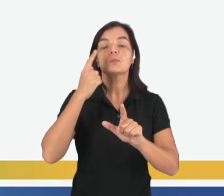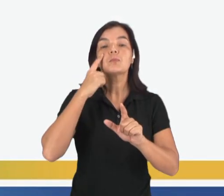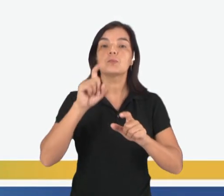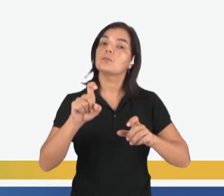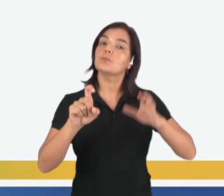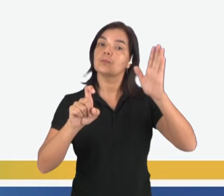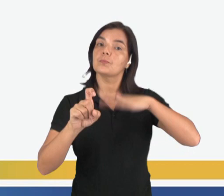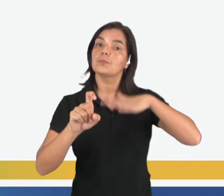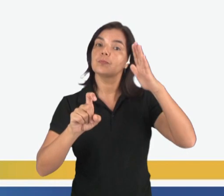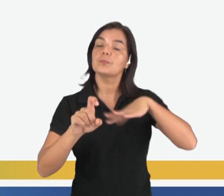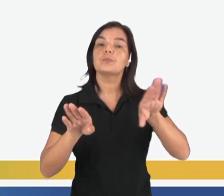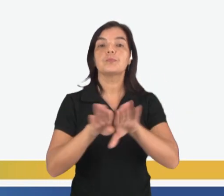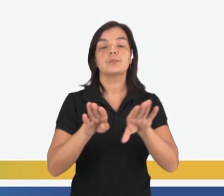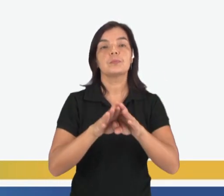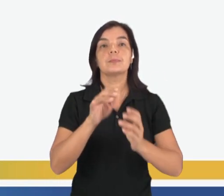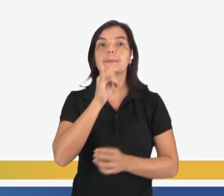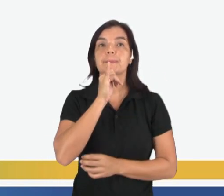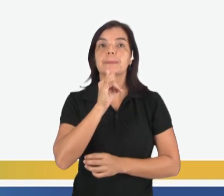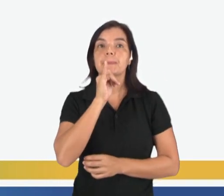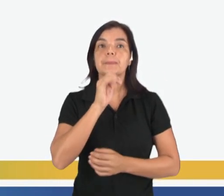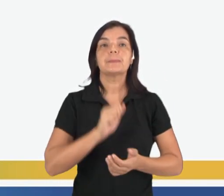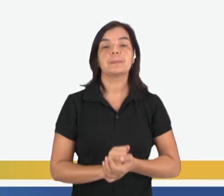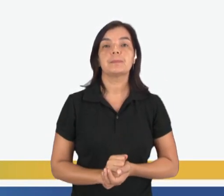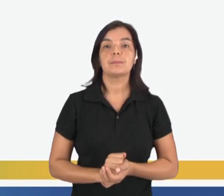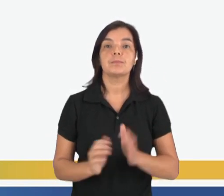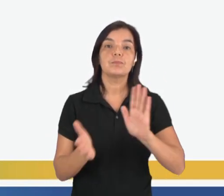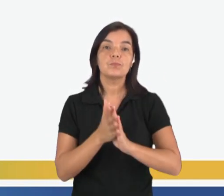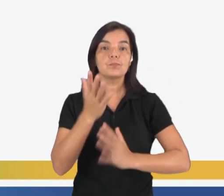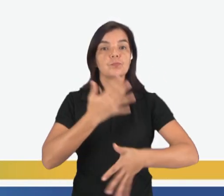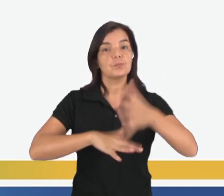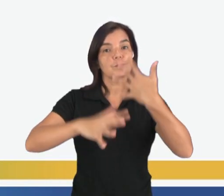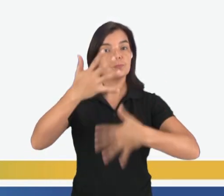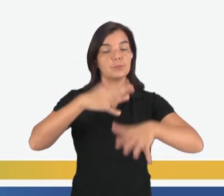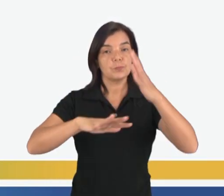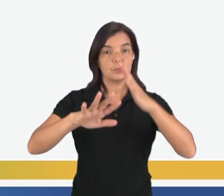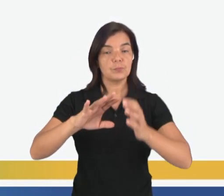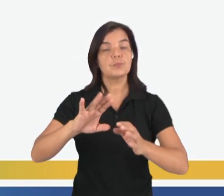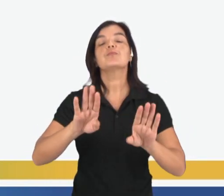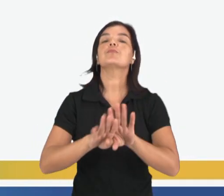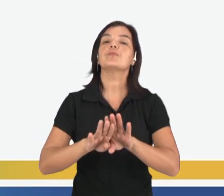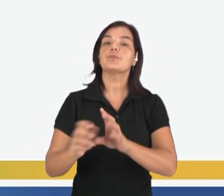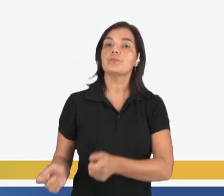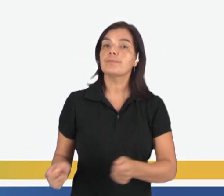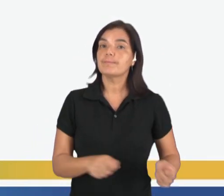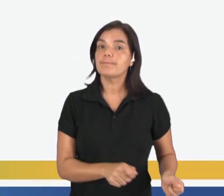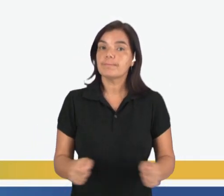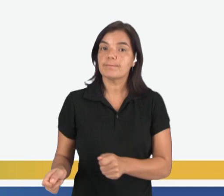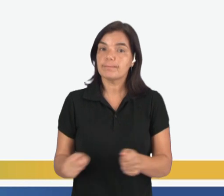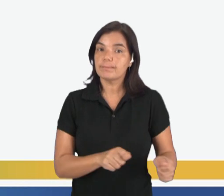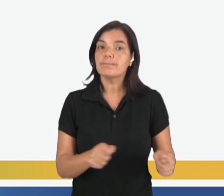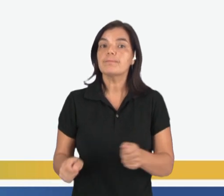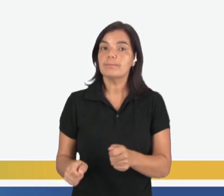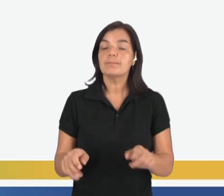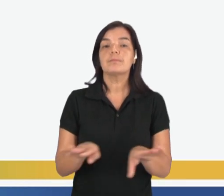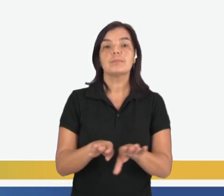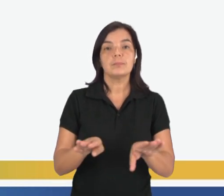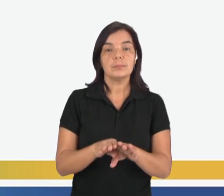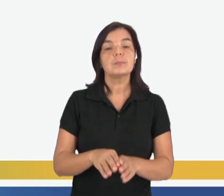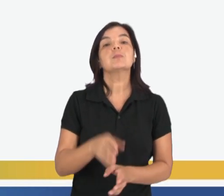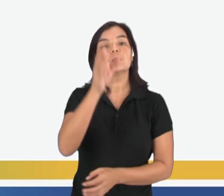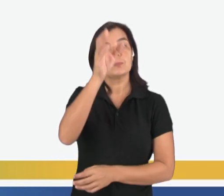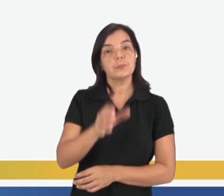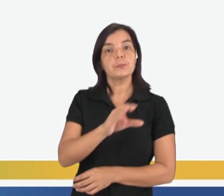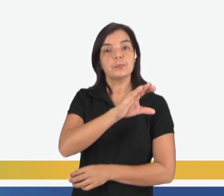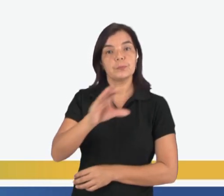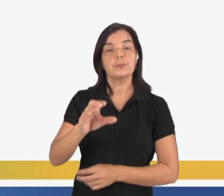mítico, né? Por exemplo, temos aí as celebrações com as festas juninas, né? Festas